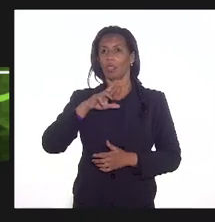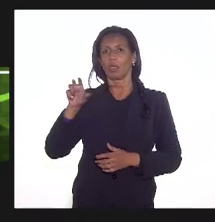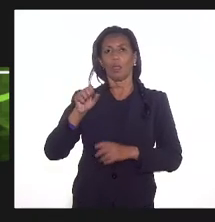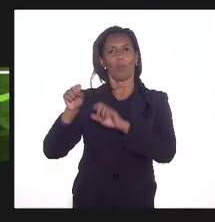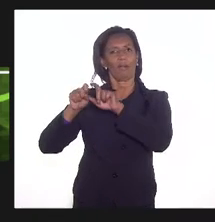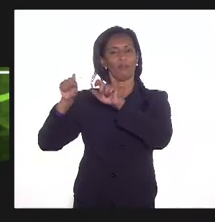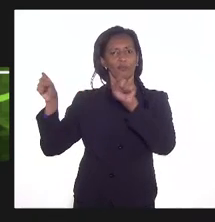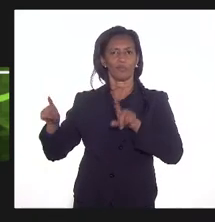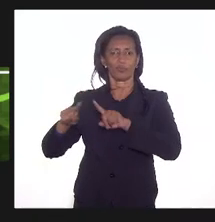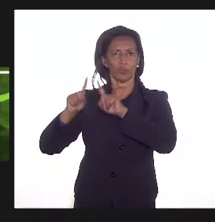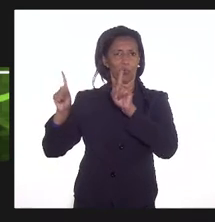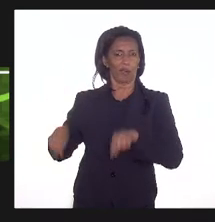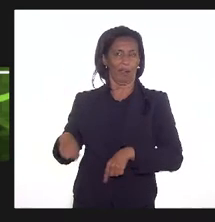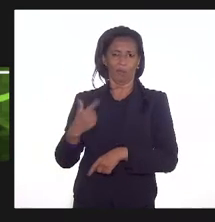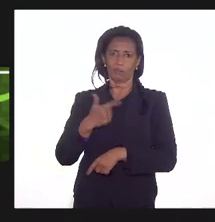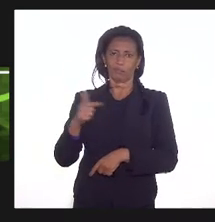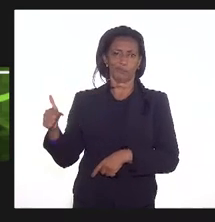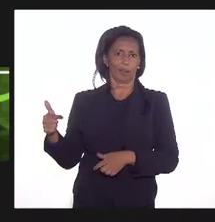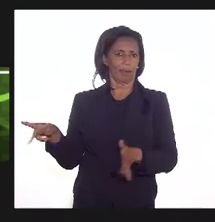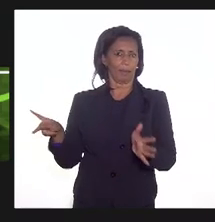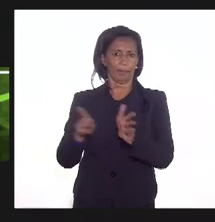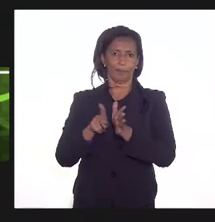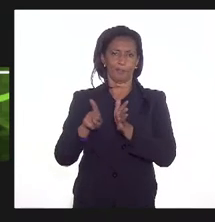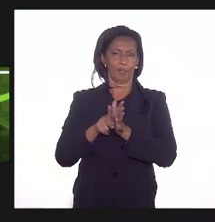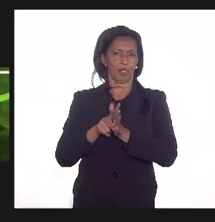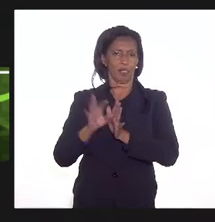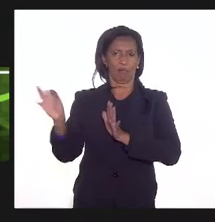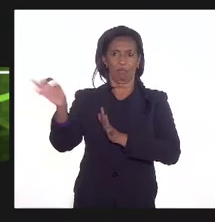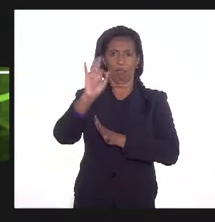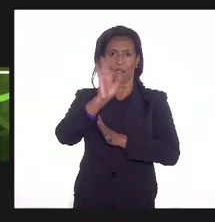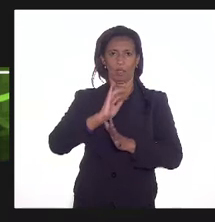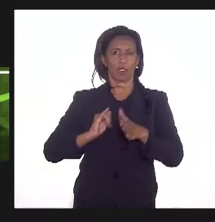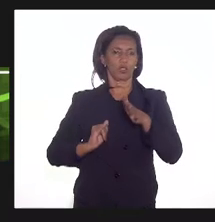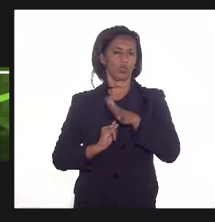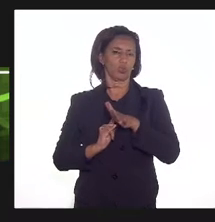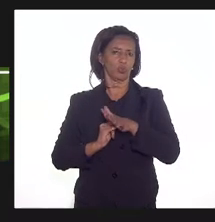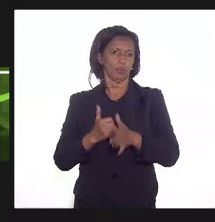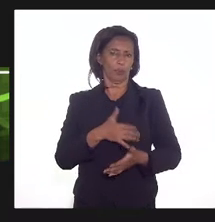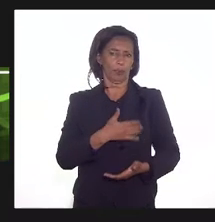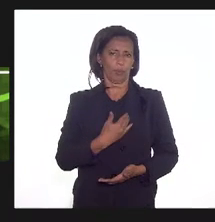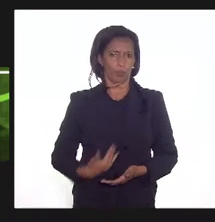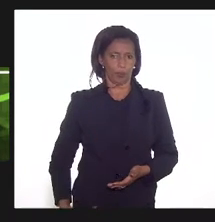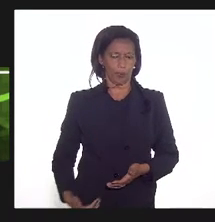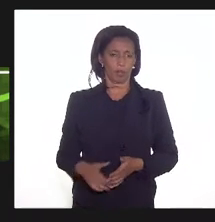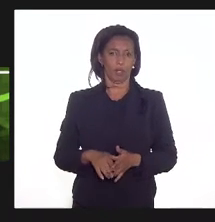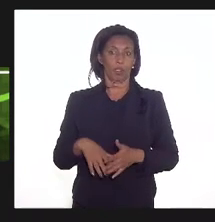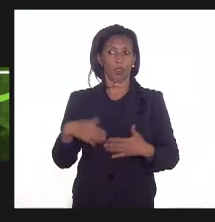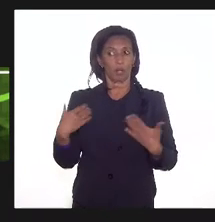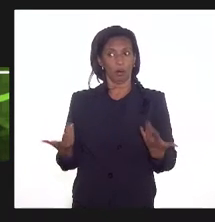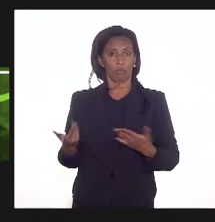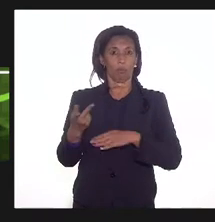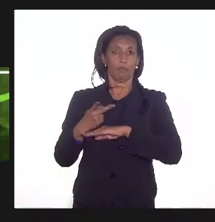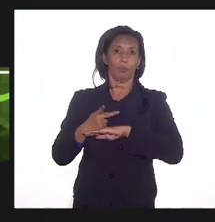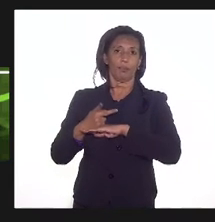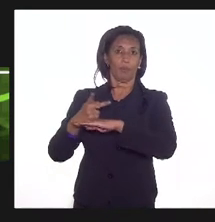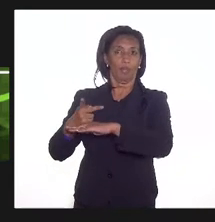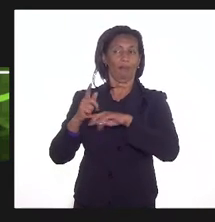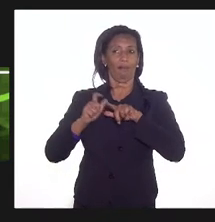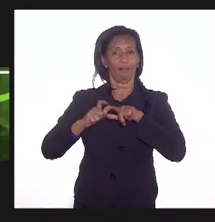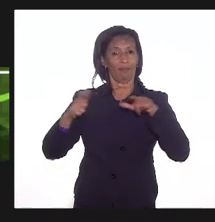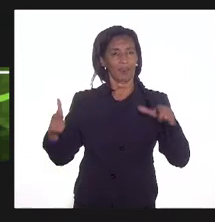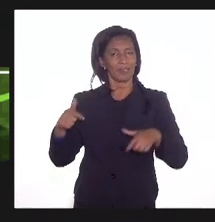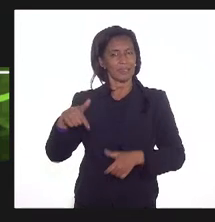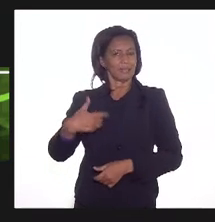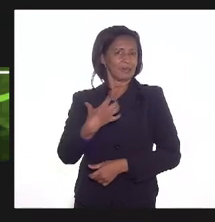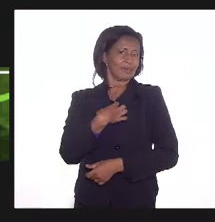né não são não são não fazem parte de nenhuma instituição pública né então a gente está buscando crescer